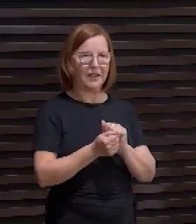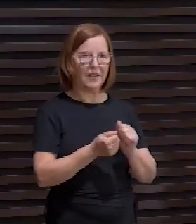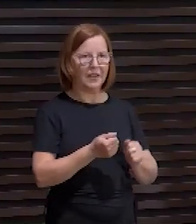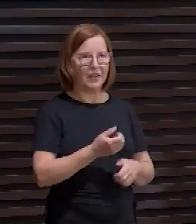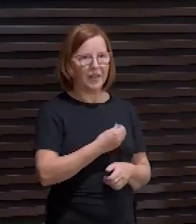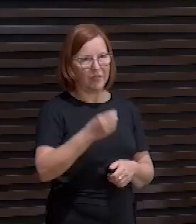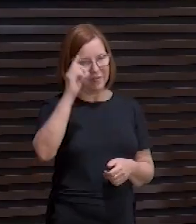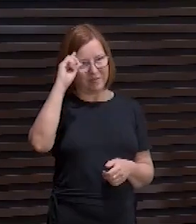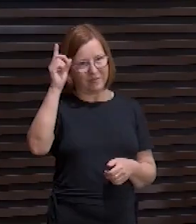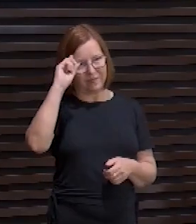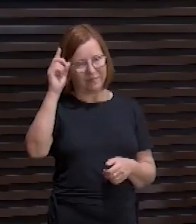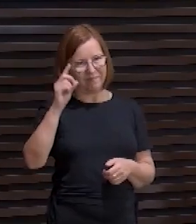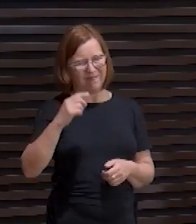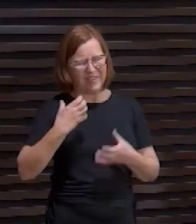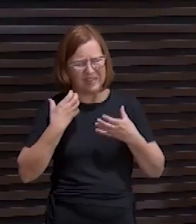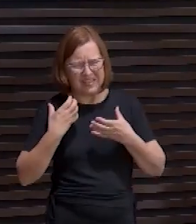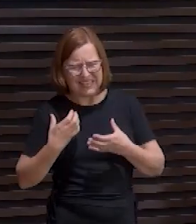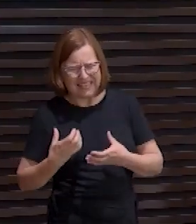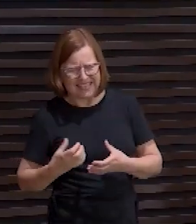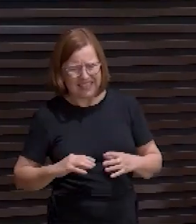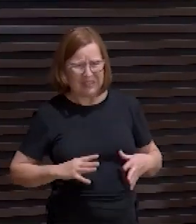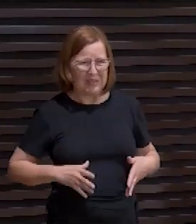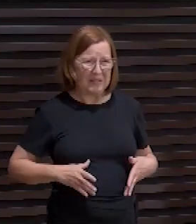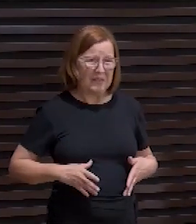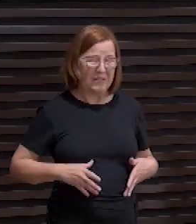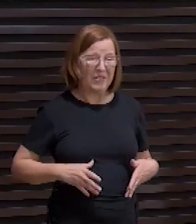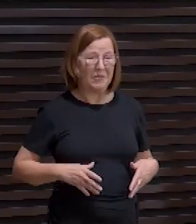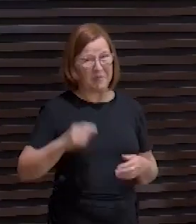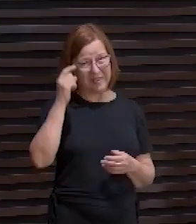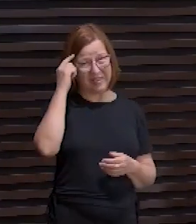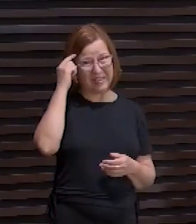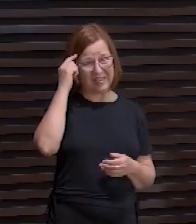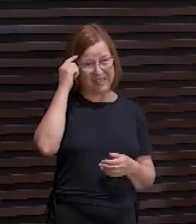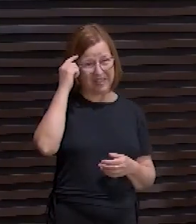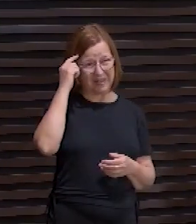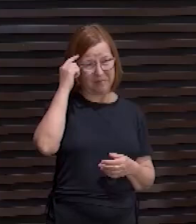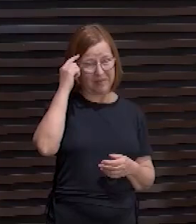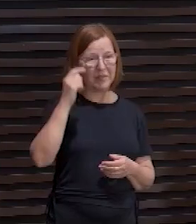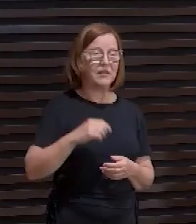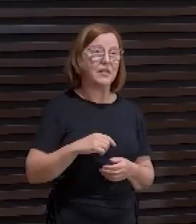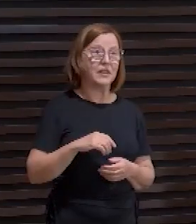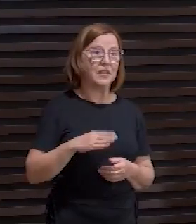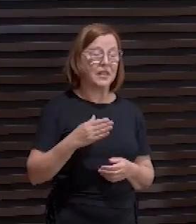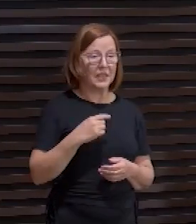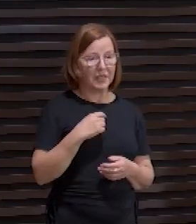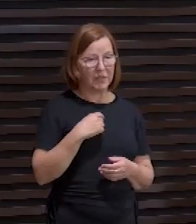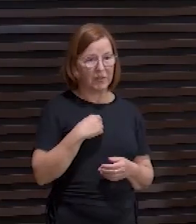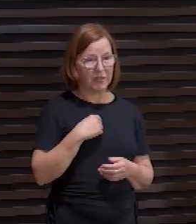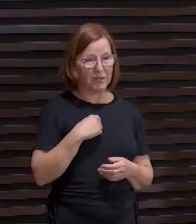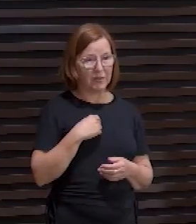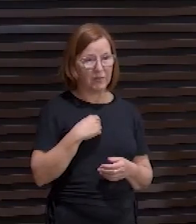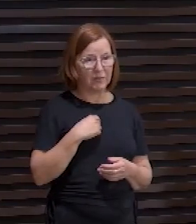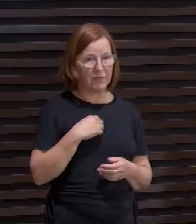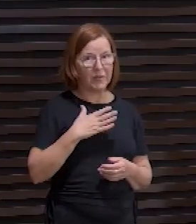lado, e o cansaço físico e mental vai tomando conta da vida do casal. E eu e a Késia nos relacionamos talvez por um tempo com